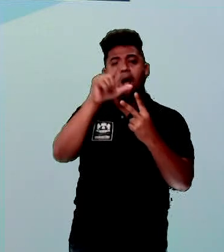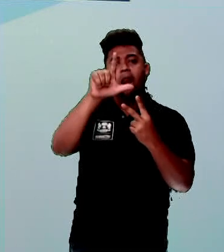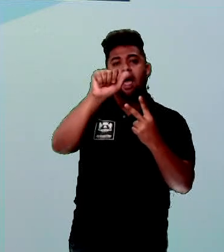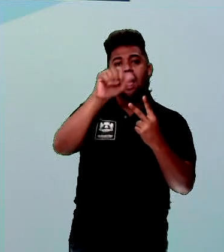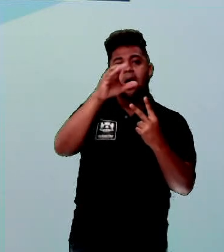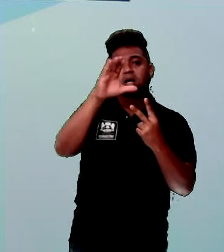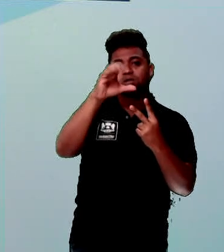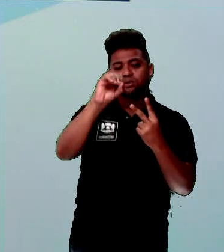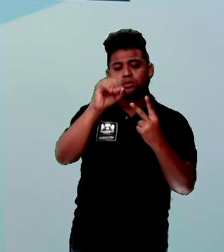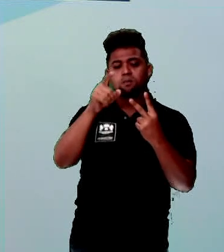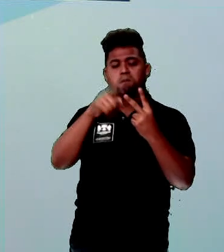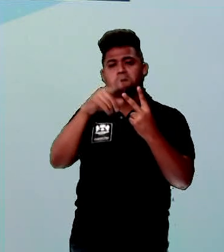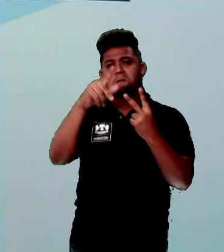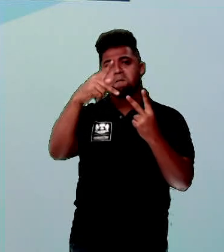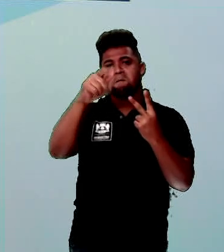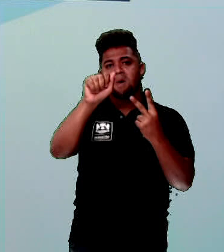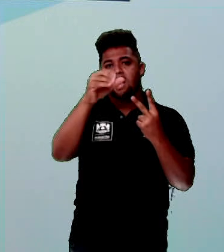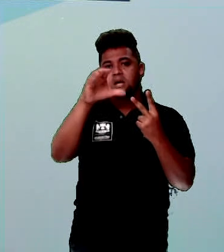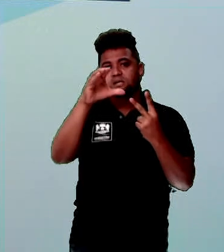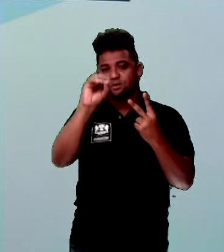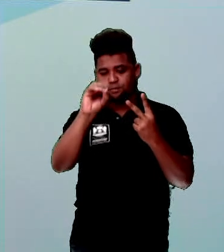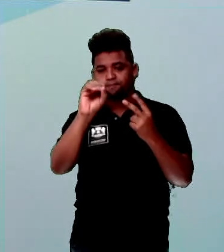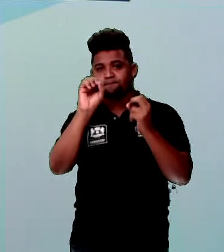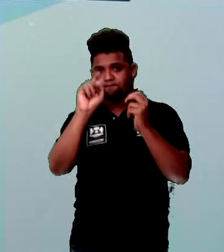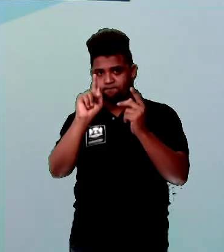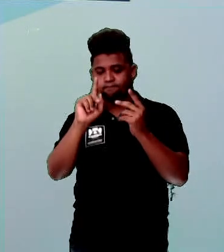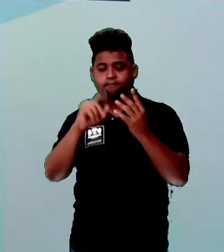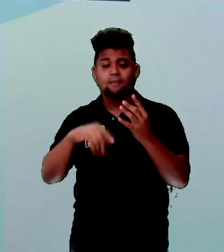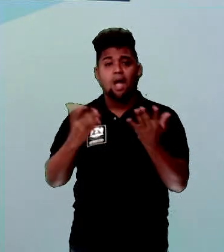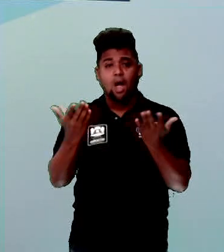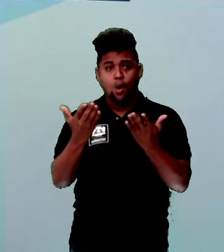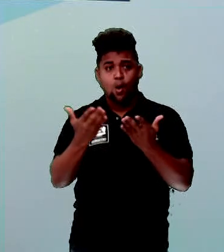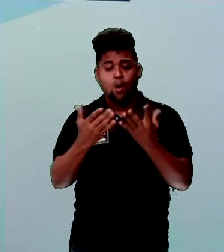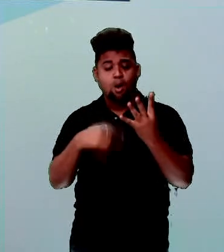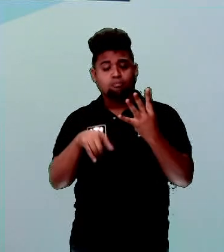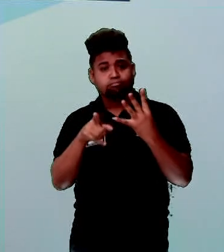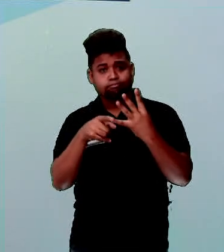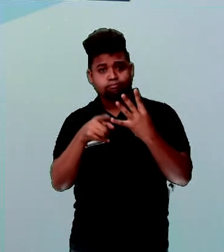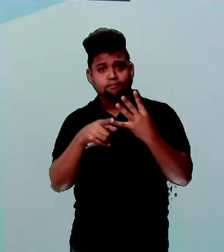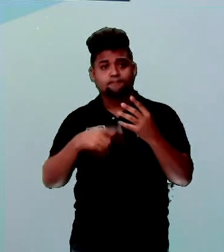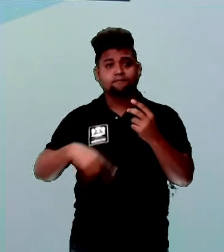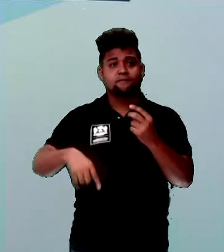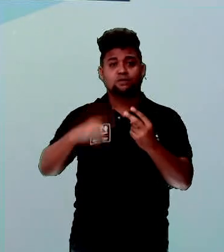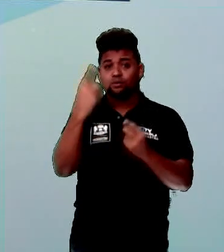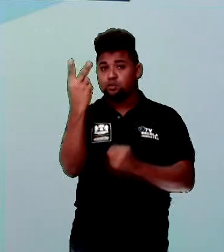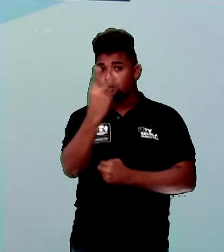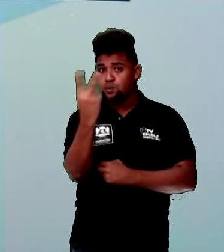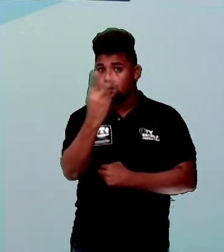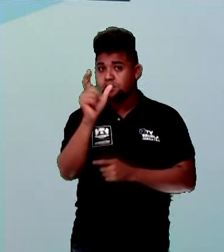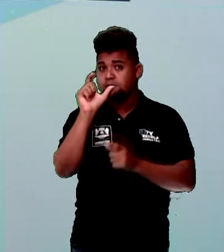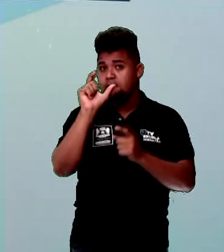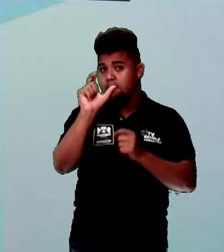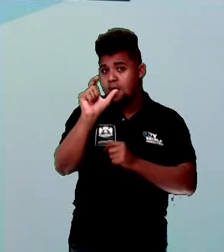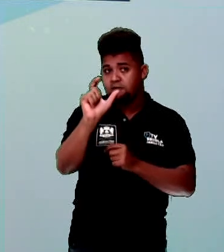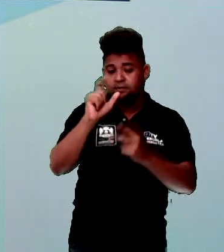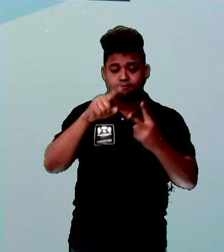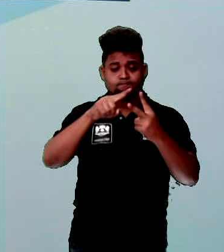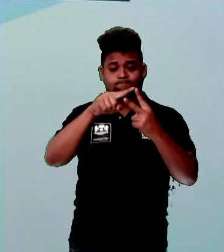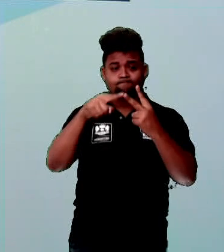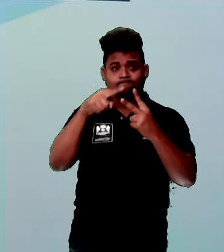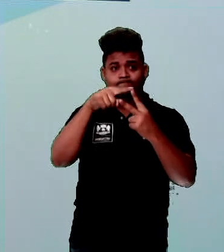passo. Já na dupla de baixo, na última, nós temos os seguintes sons: